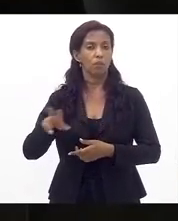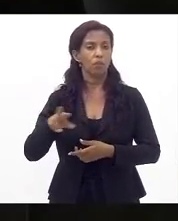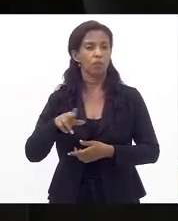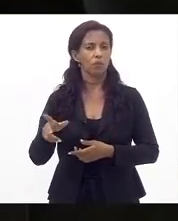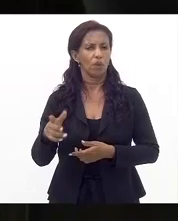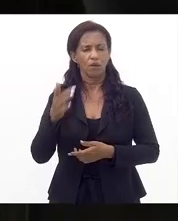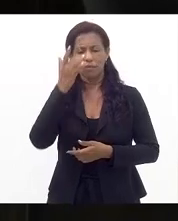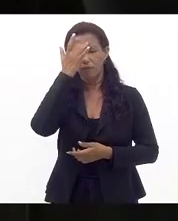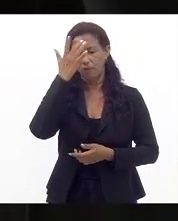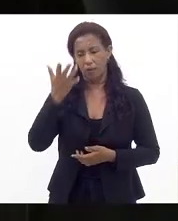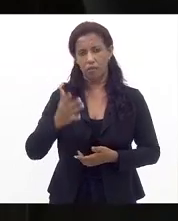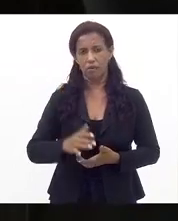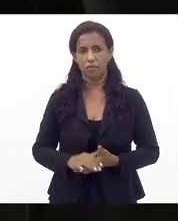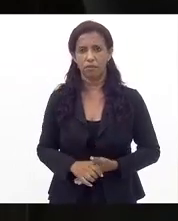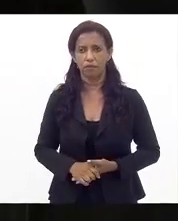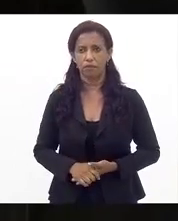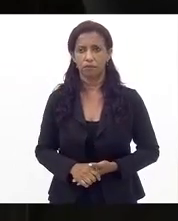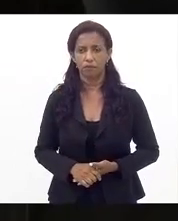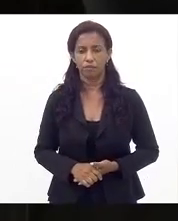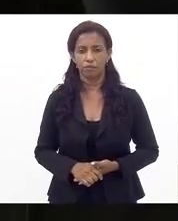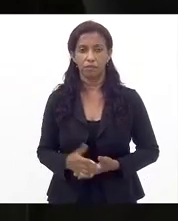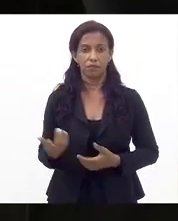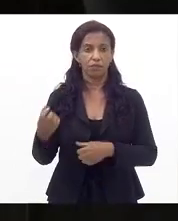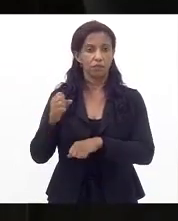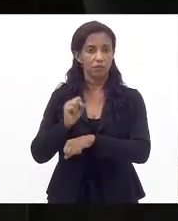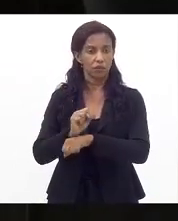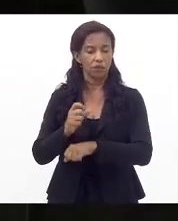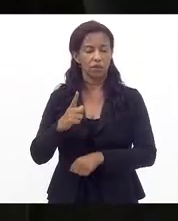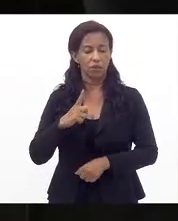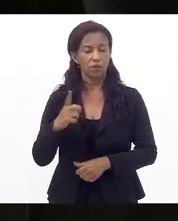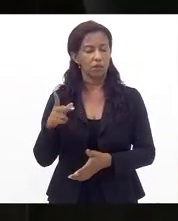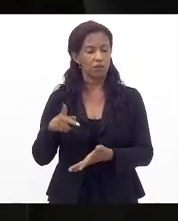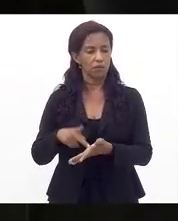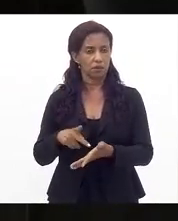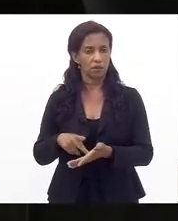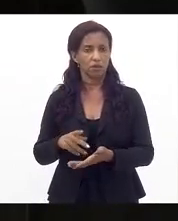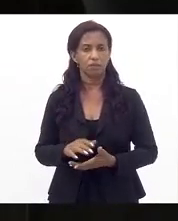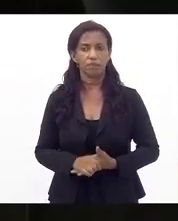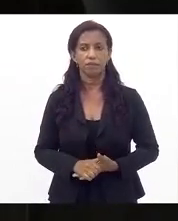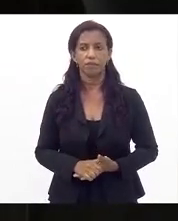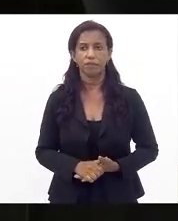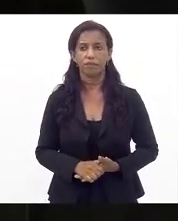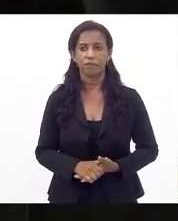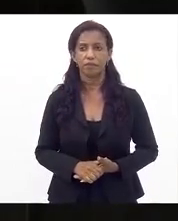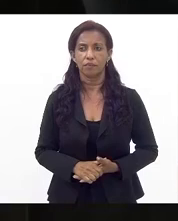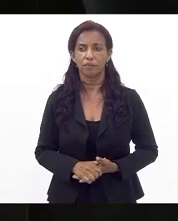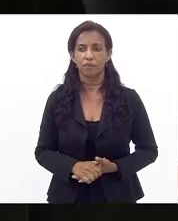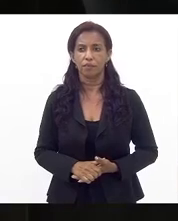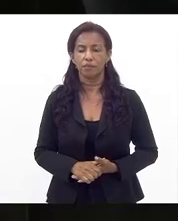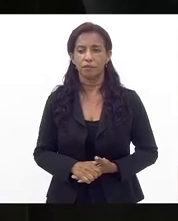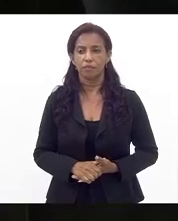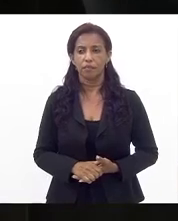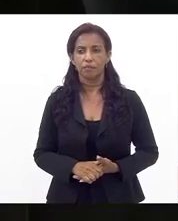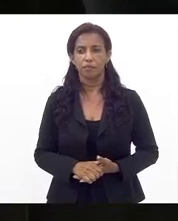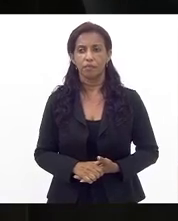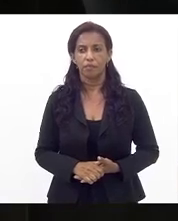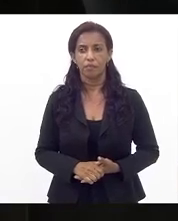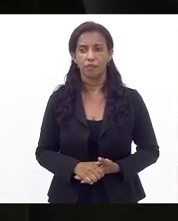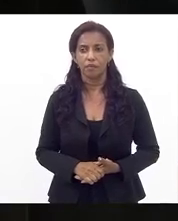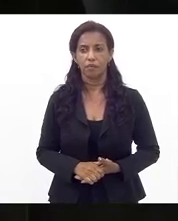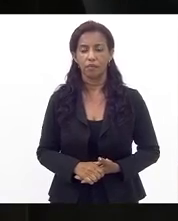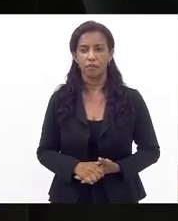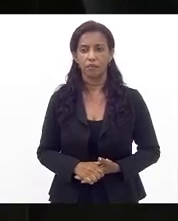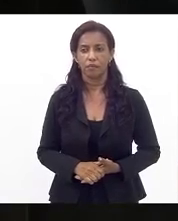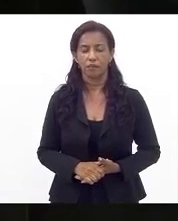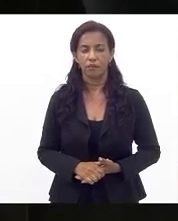algo fácil e a esperança que eu tenho mesmo no duro deputado waldeck e